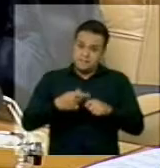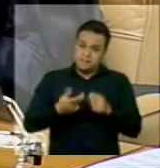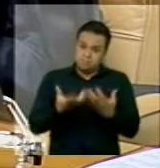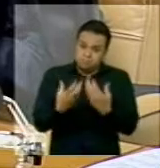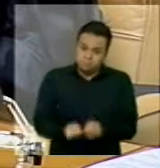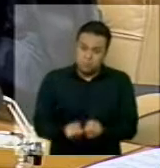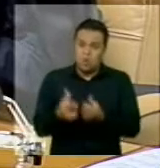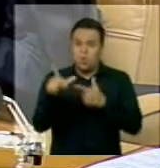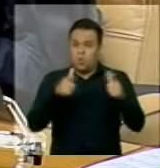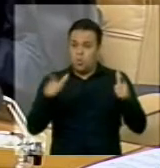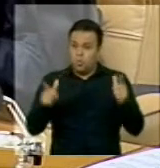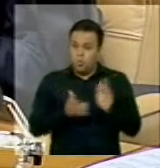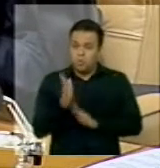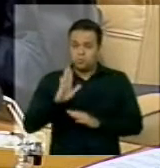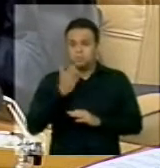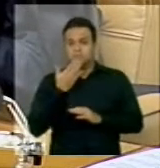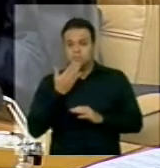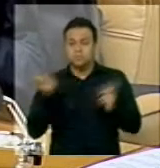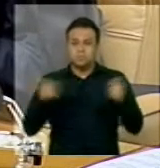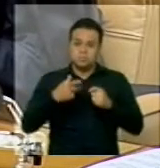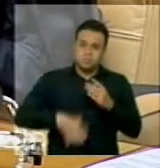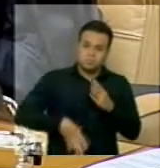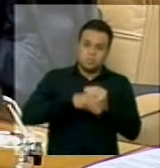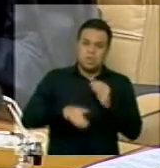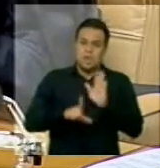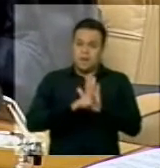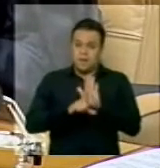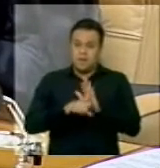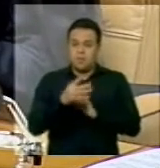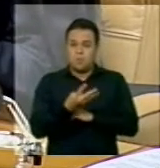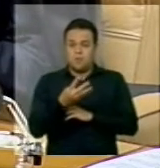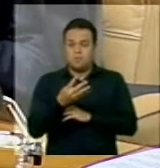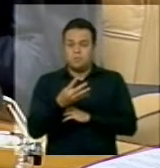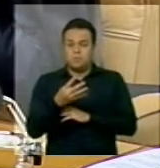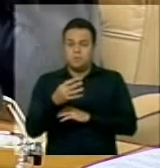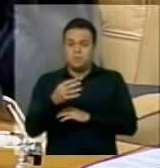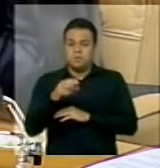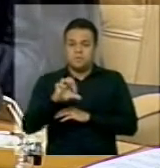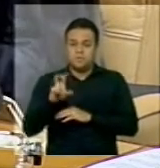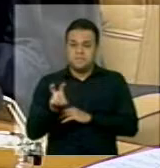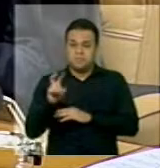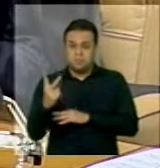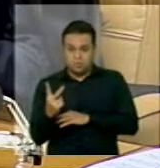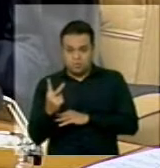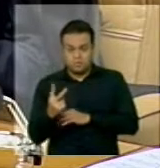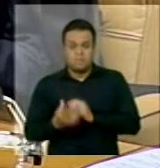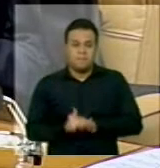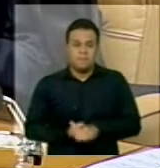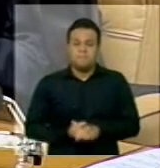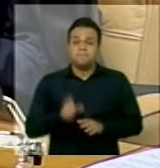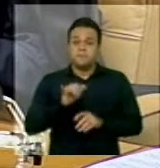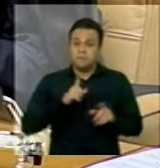contra o desmatamento que a própria Lei 11.952 prevê, arguiu que o prazo